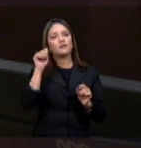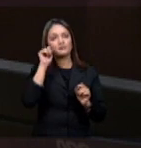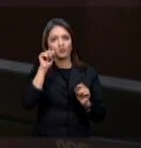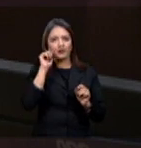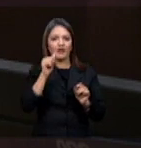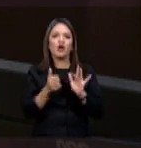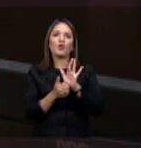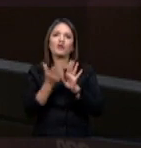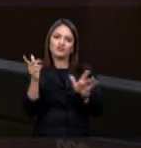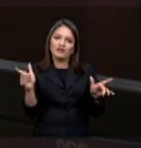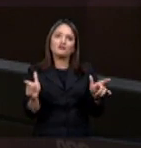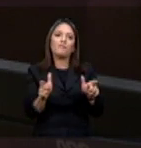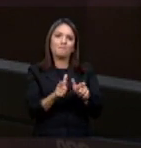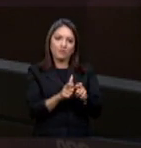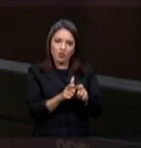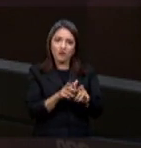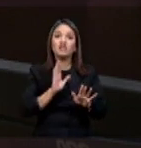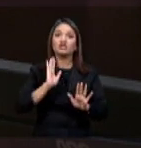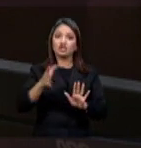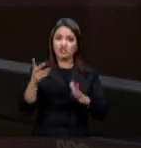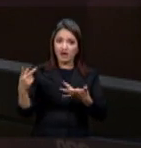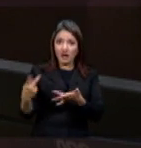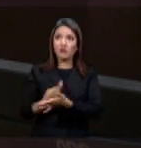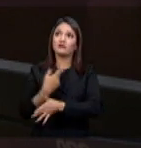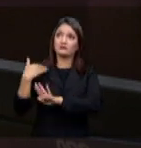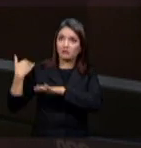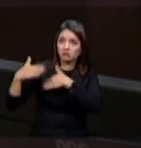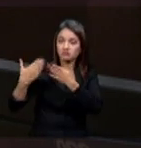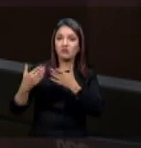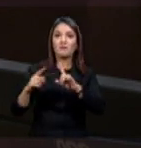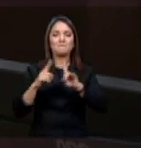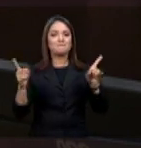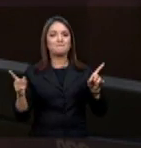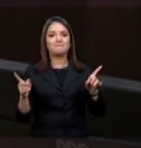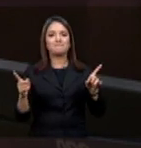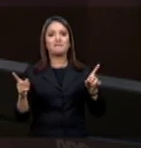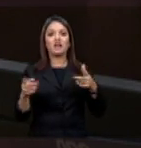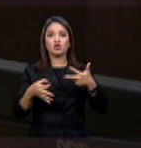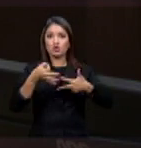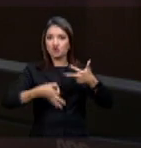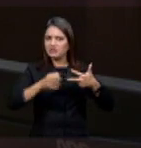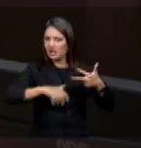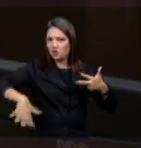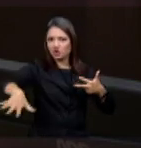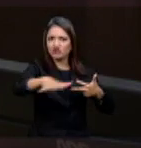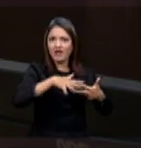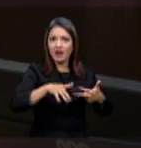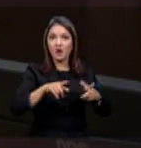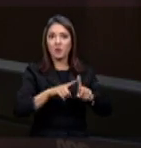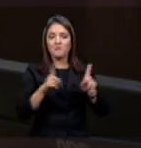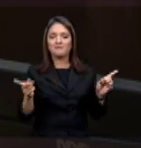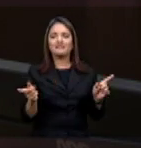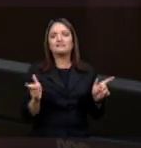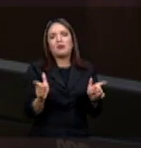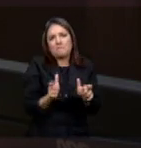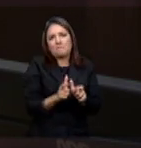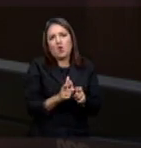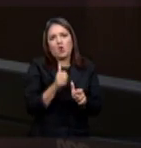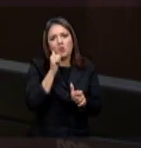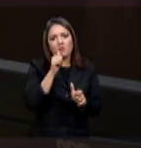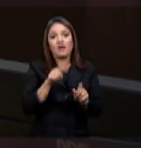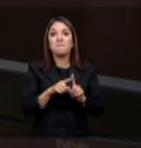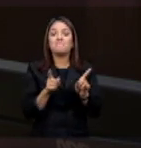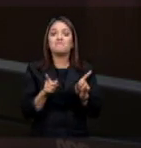apesar dos avanços considerando todos os Ramos do Poder Judiciário e que houve o crescimento A